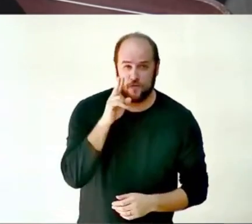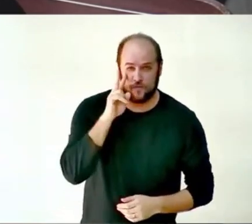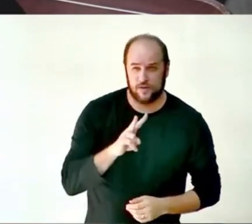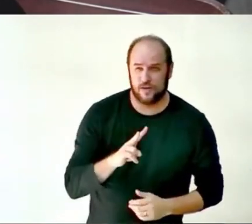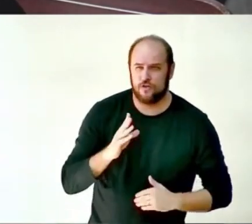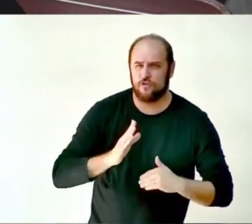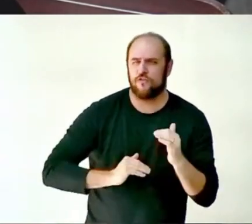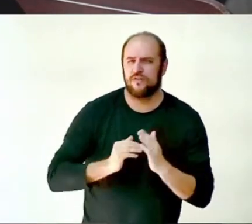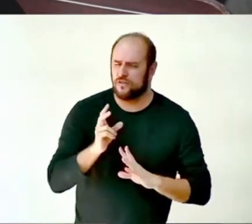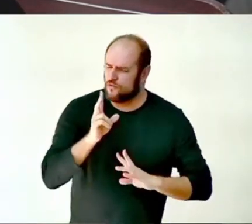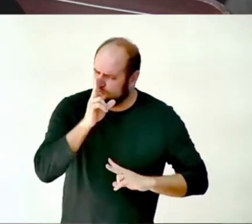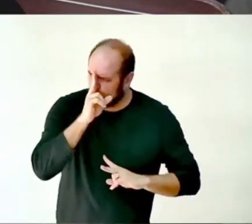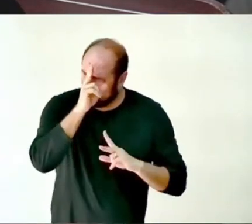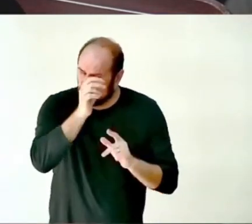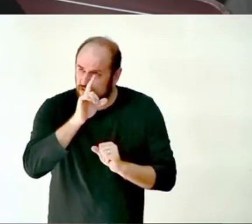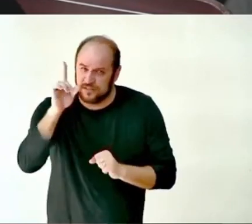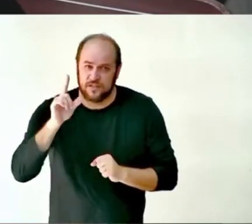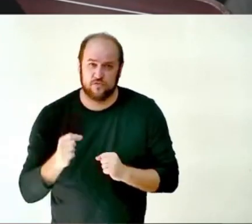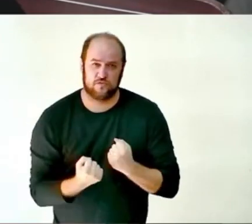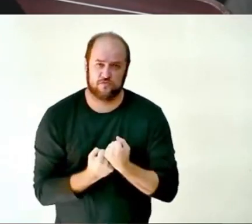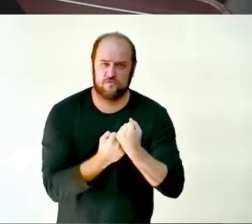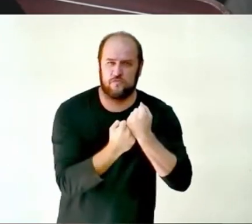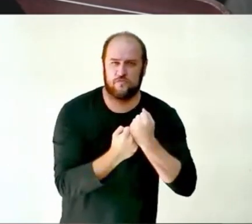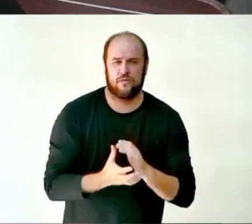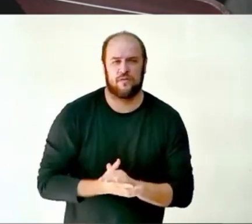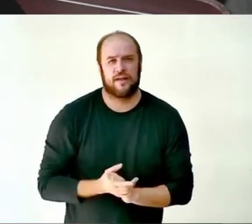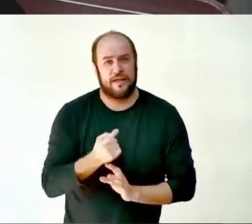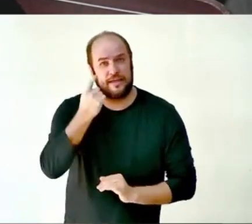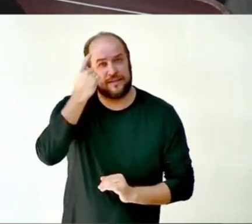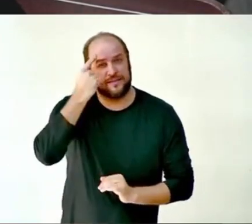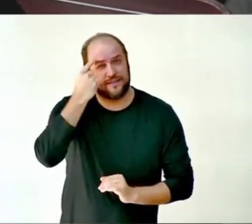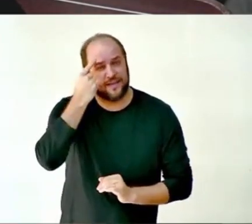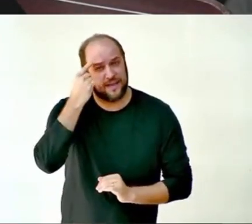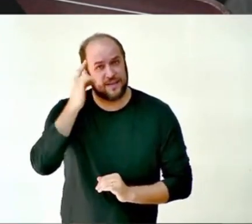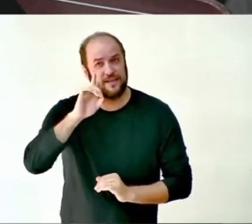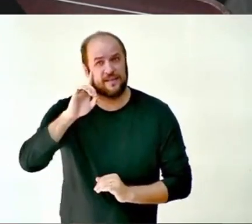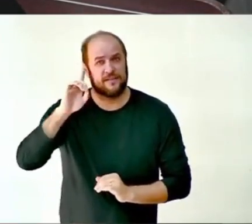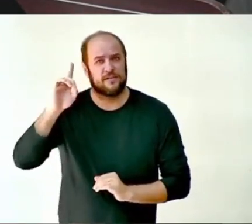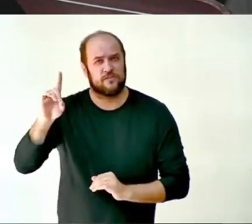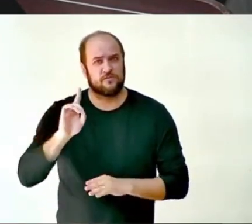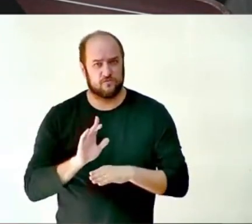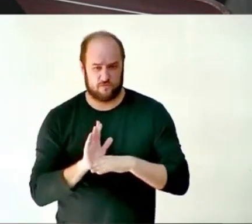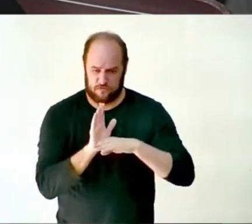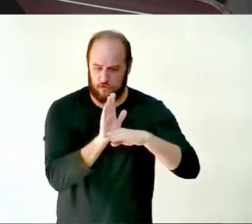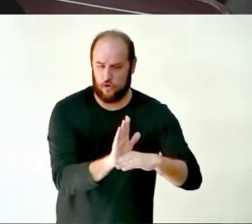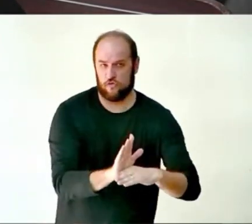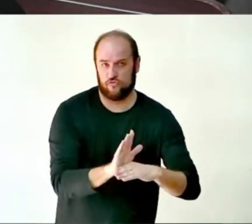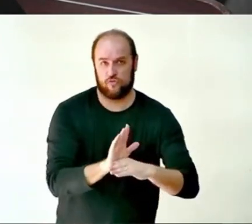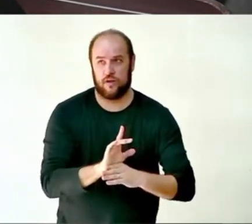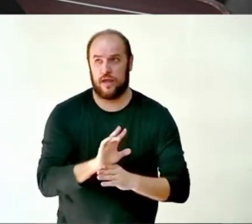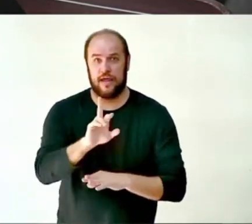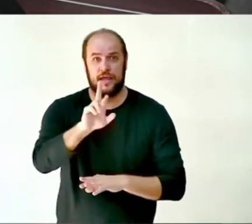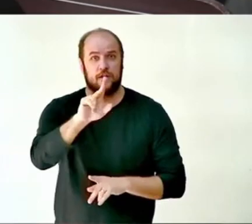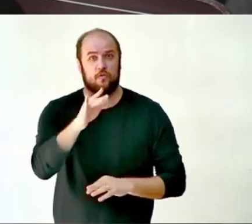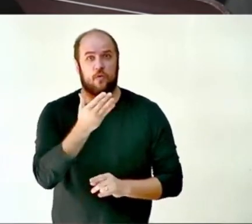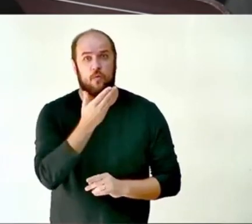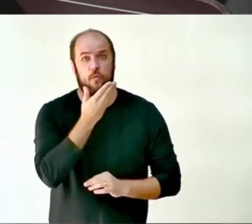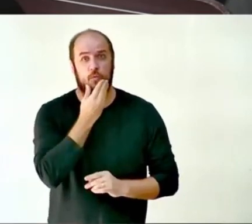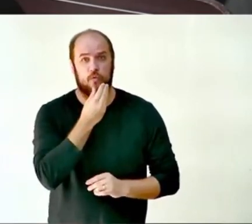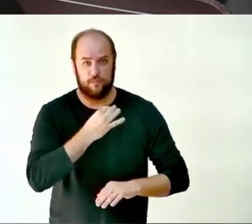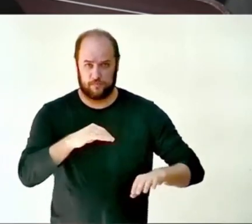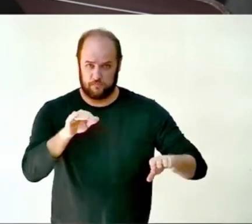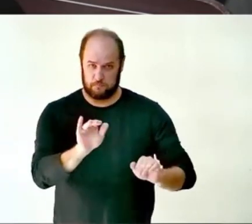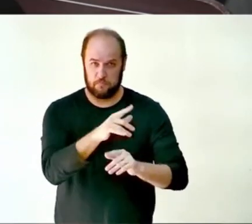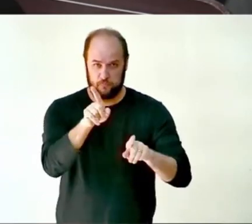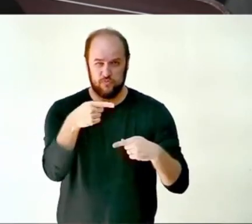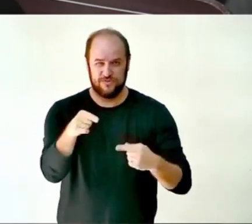na força que Deus supre, porque a palavra supre aqui é a palavra de um regente regendo um coral.